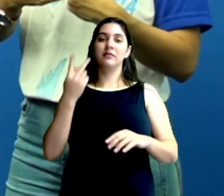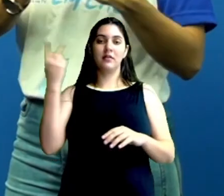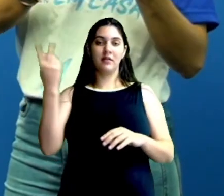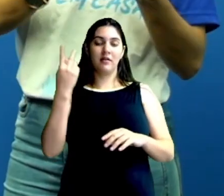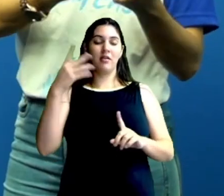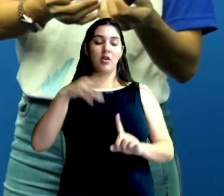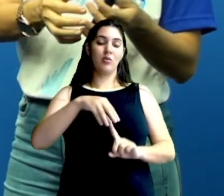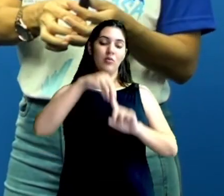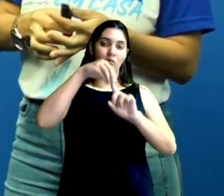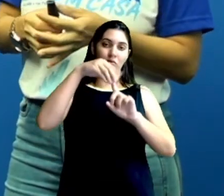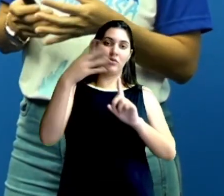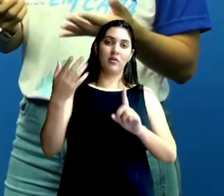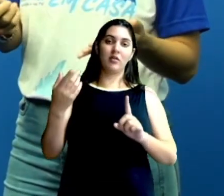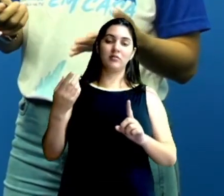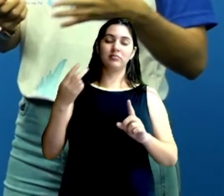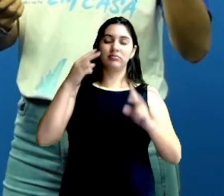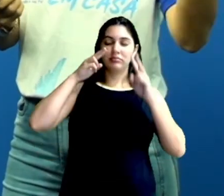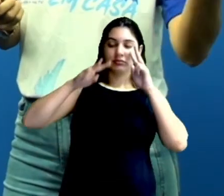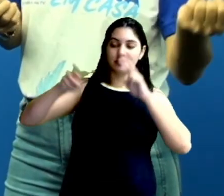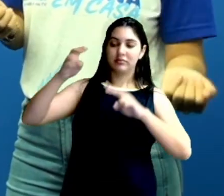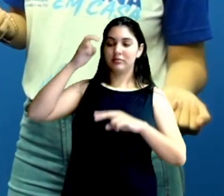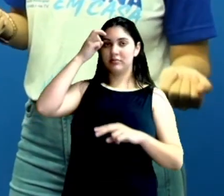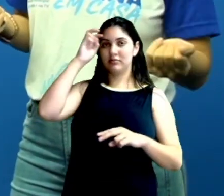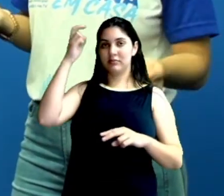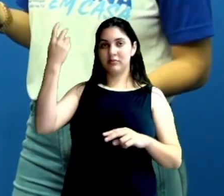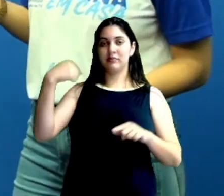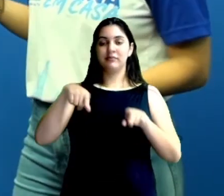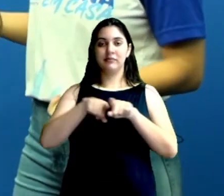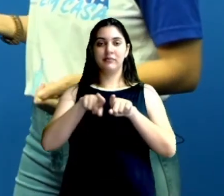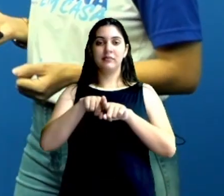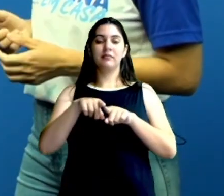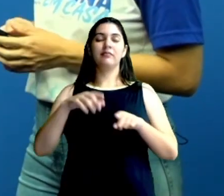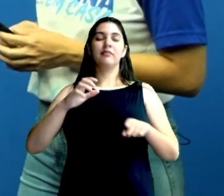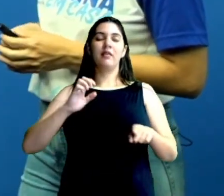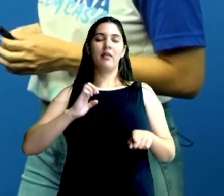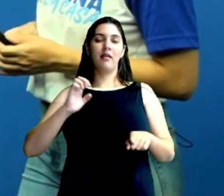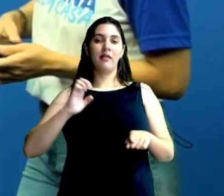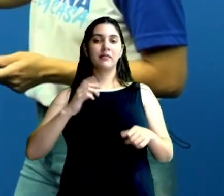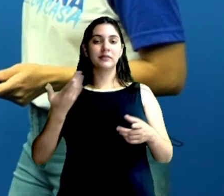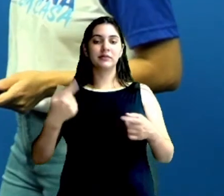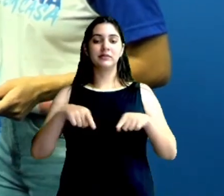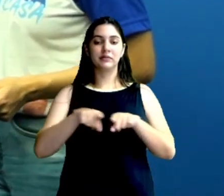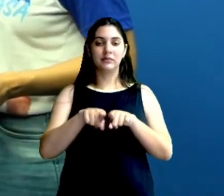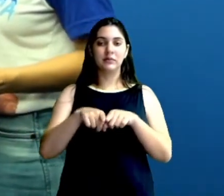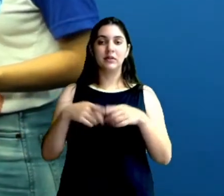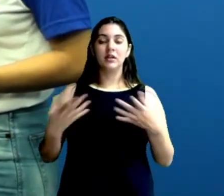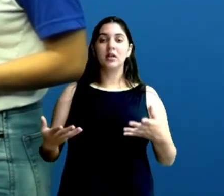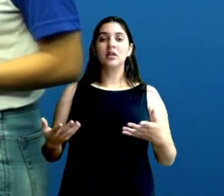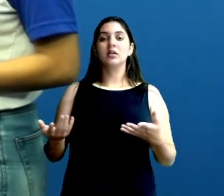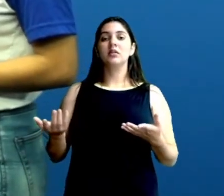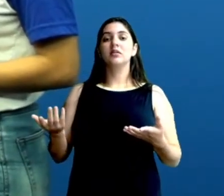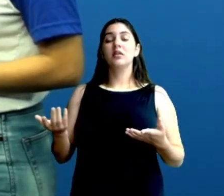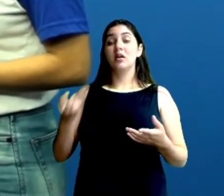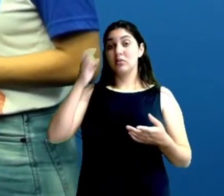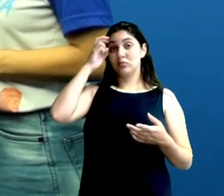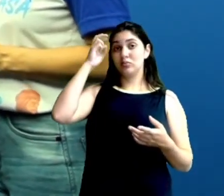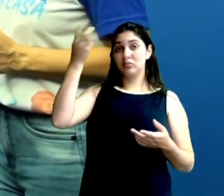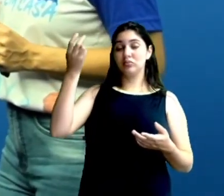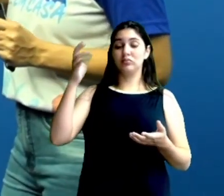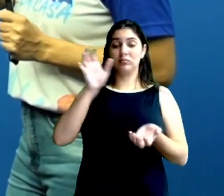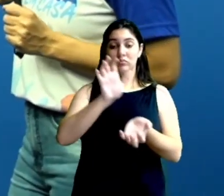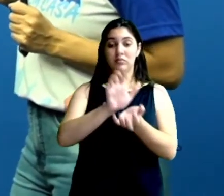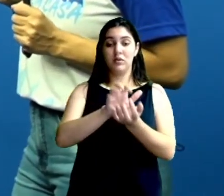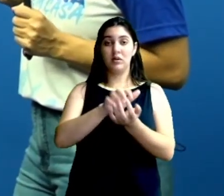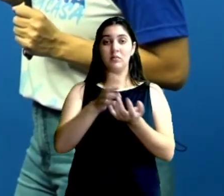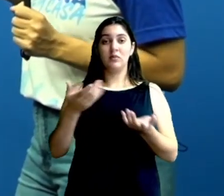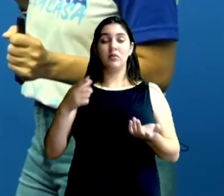único do ponto de vista cultural, do ponto de vista étnico também. Então, a cultura do estado de Pernambuco,